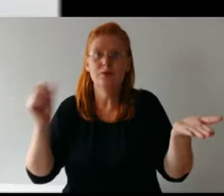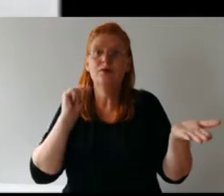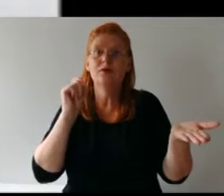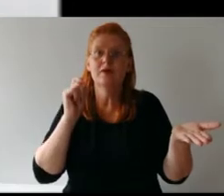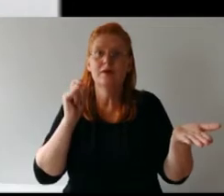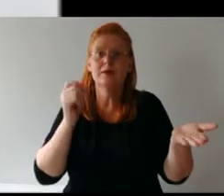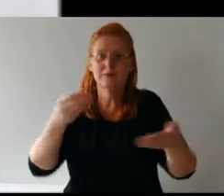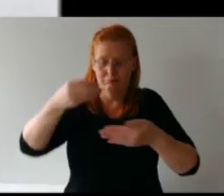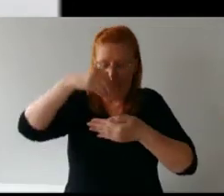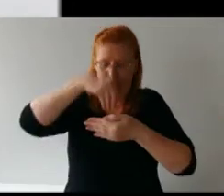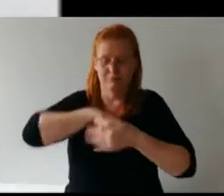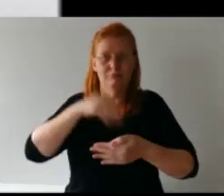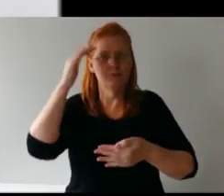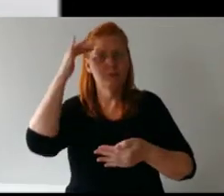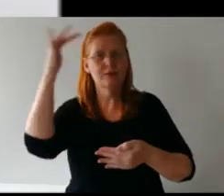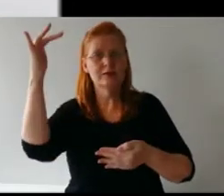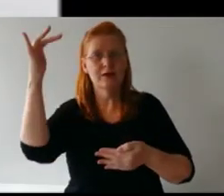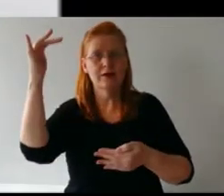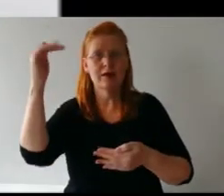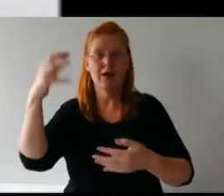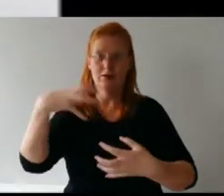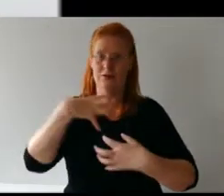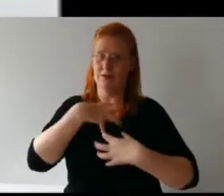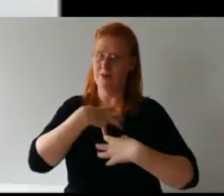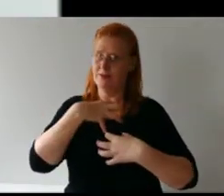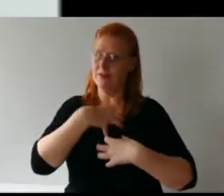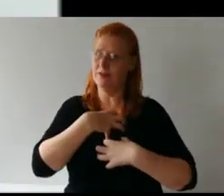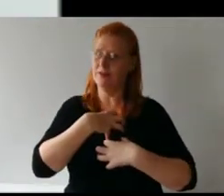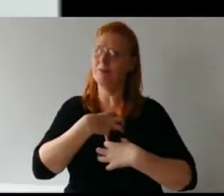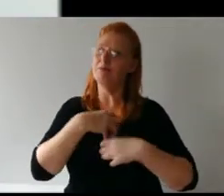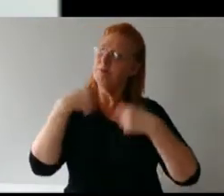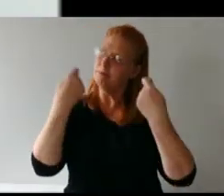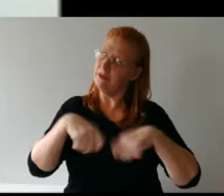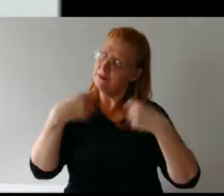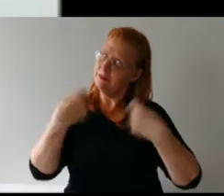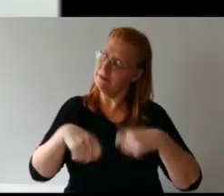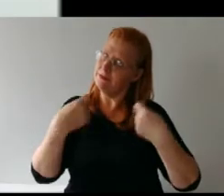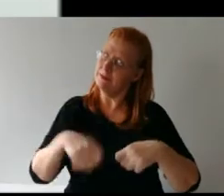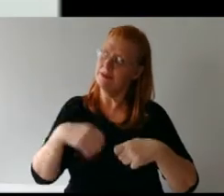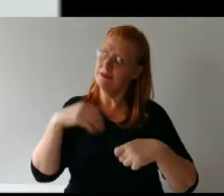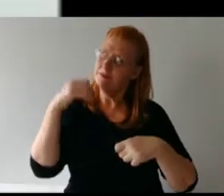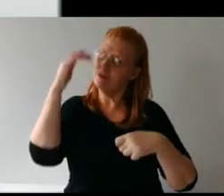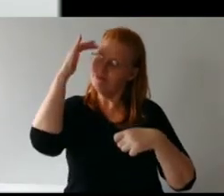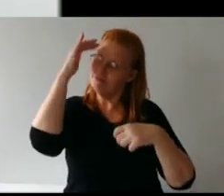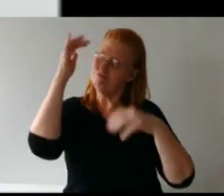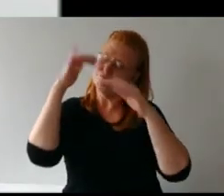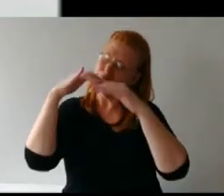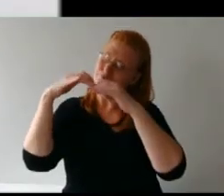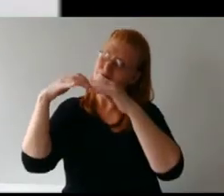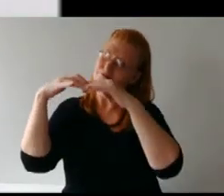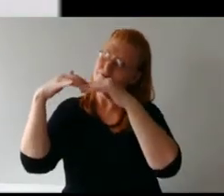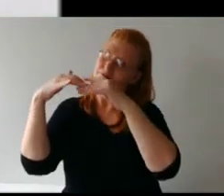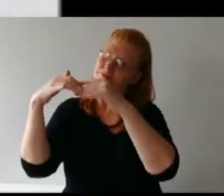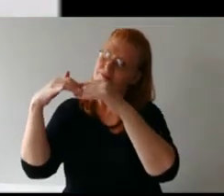do indivíduo a fonte do pensar, pois o sentir obriga